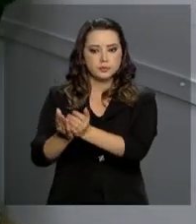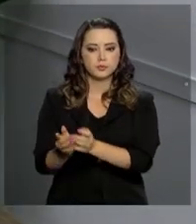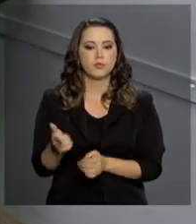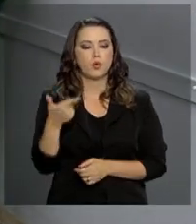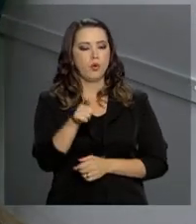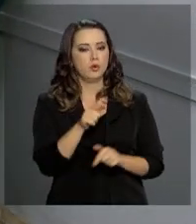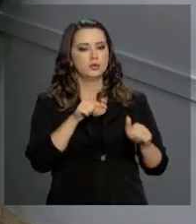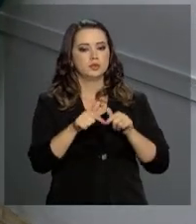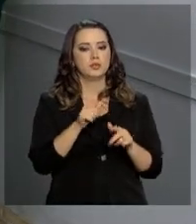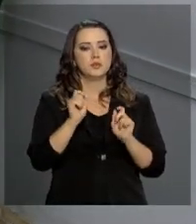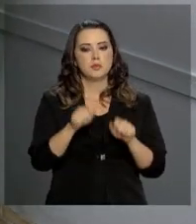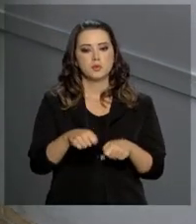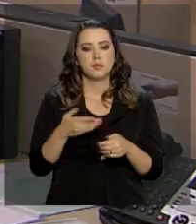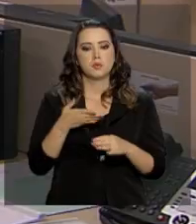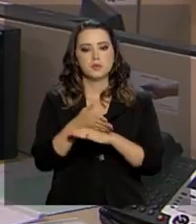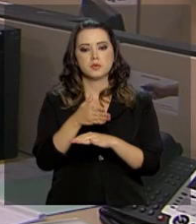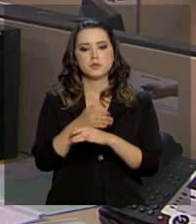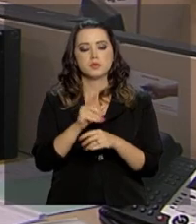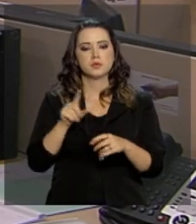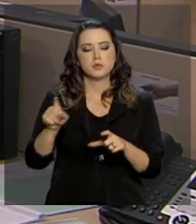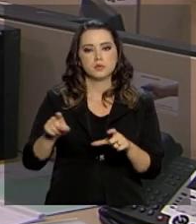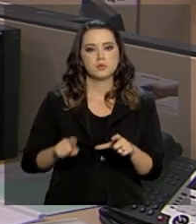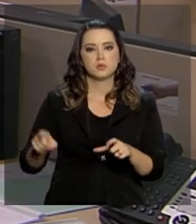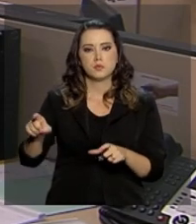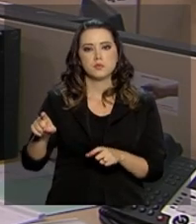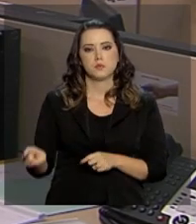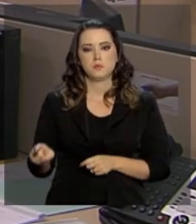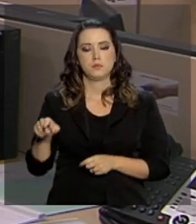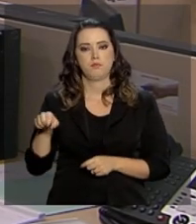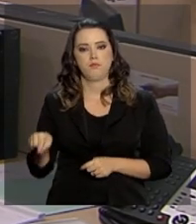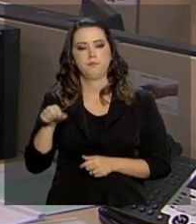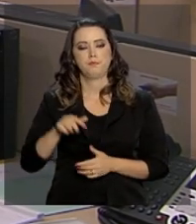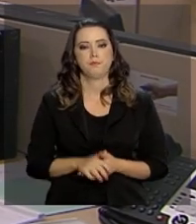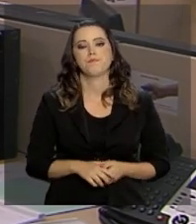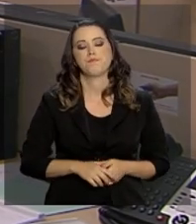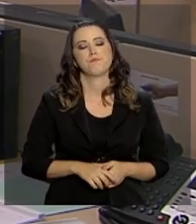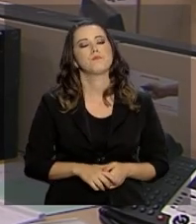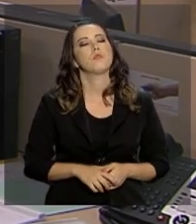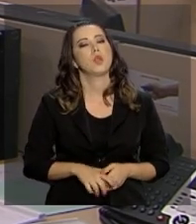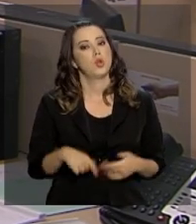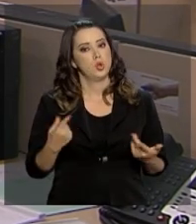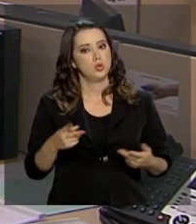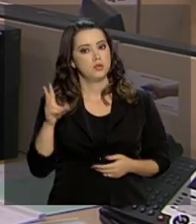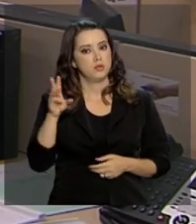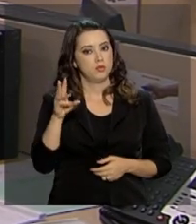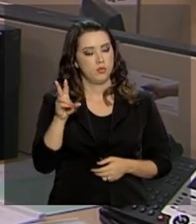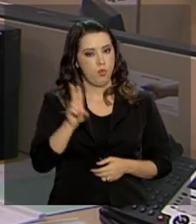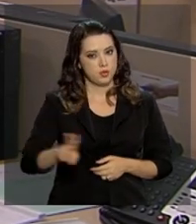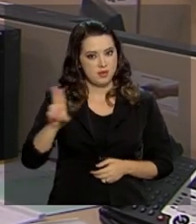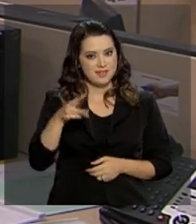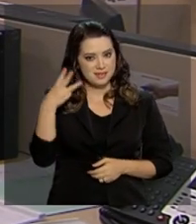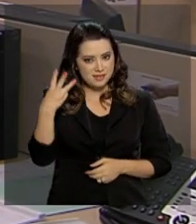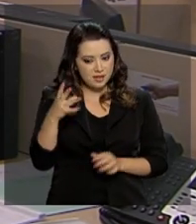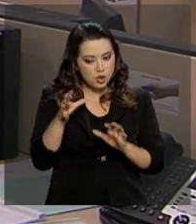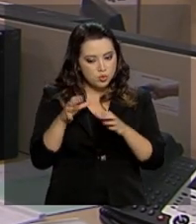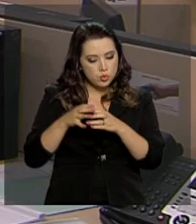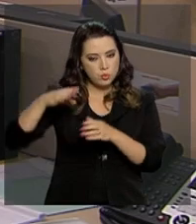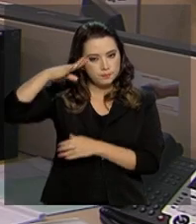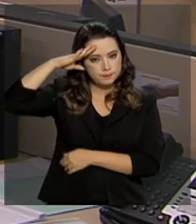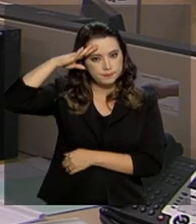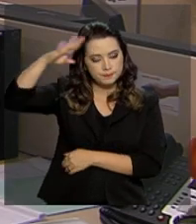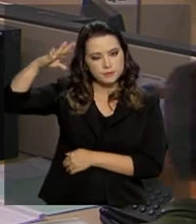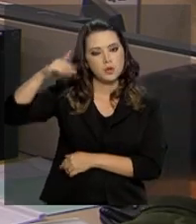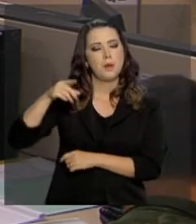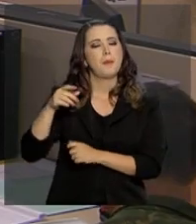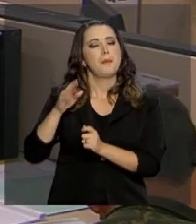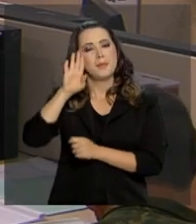eleitores possam ir às urnas. Estamos usando as três forças para a garantia da votação e da apuração, principalmente nos estados